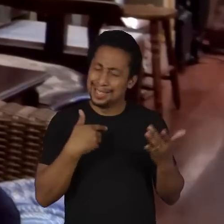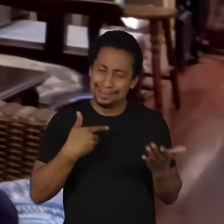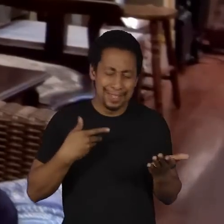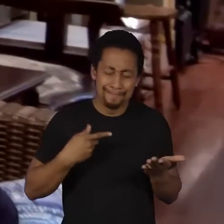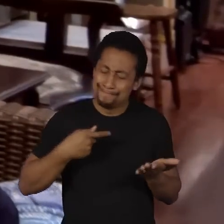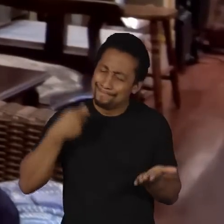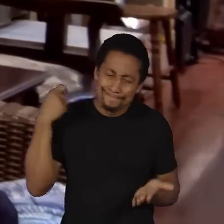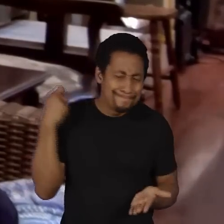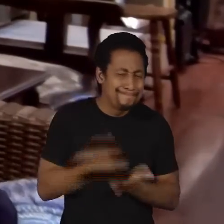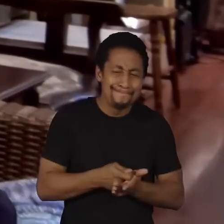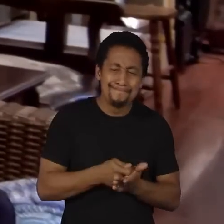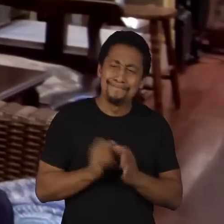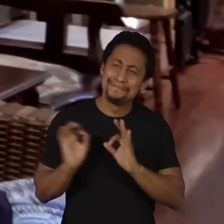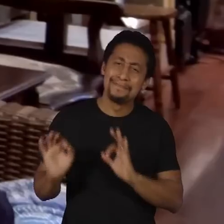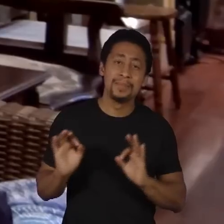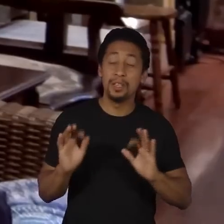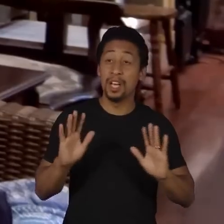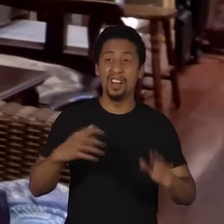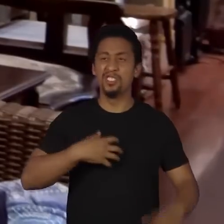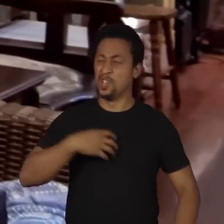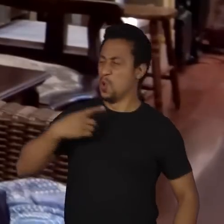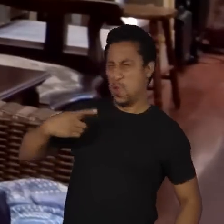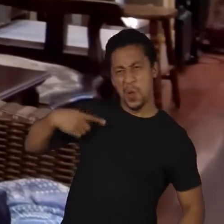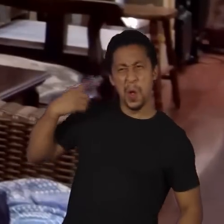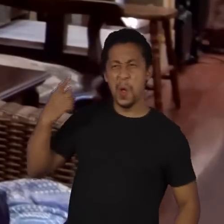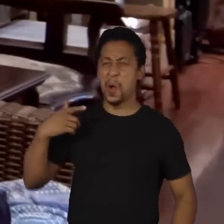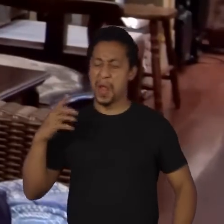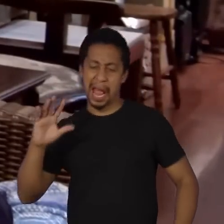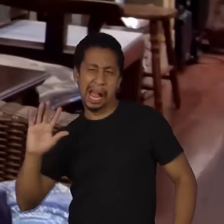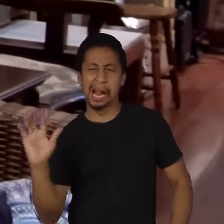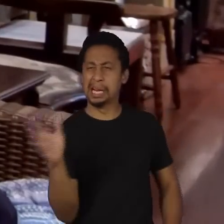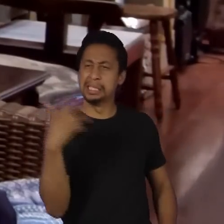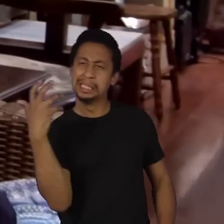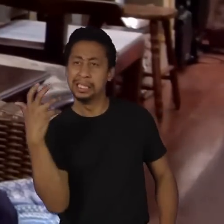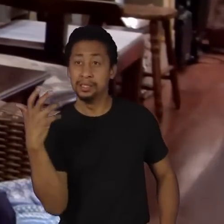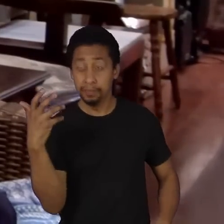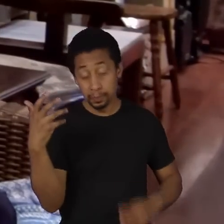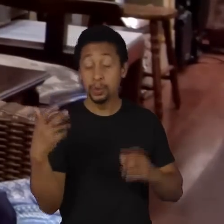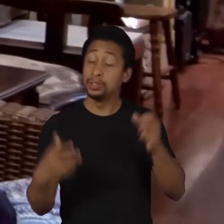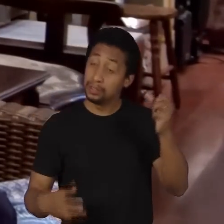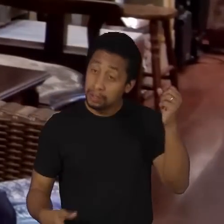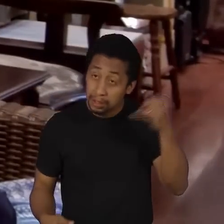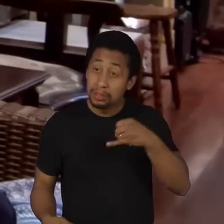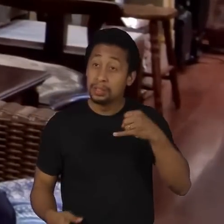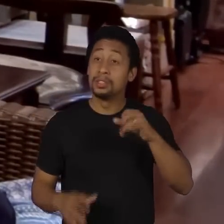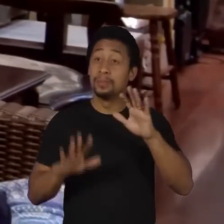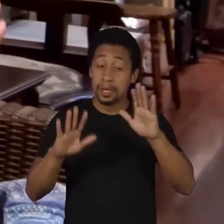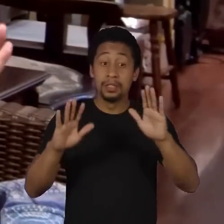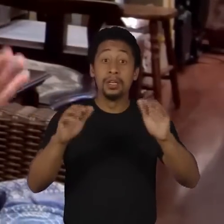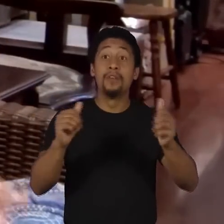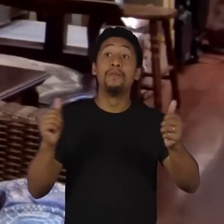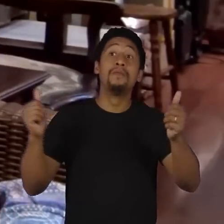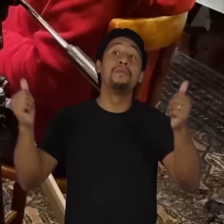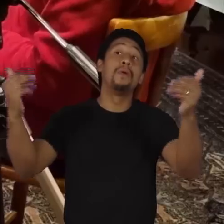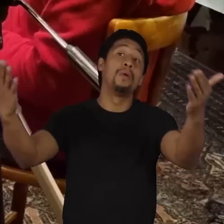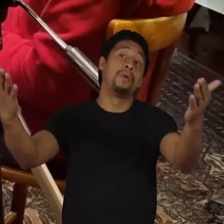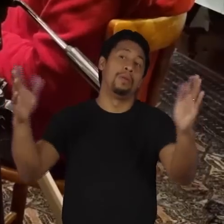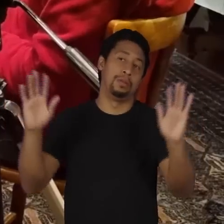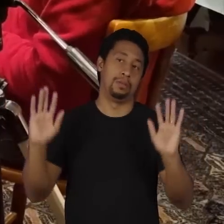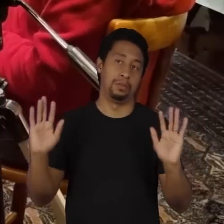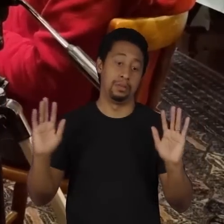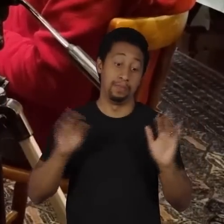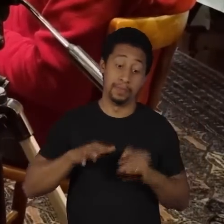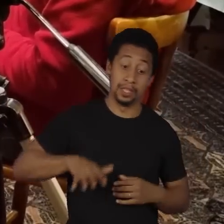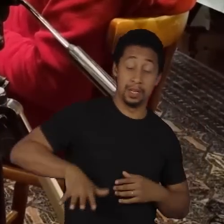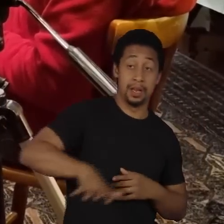Rigorosíssima, mas, muito louca, Pantera, era, mas fora do ambiente de trabalho. Ela me